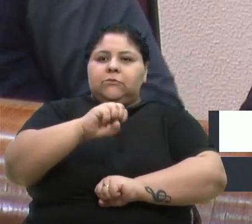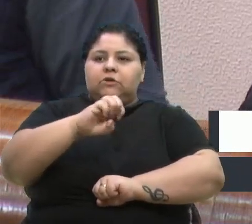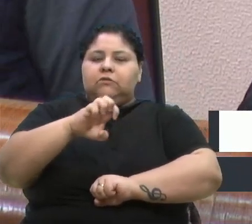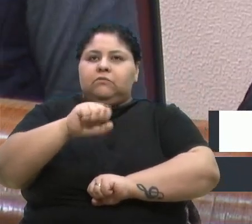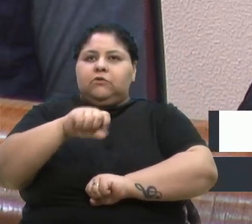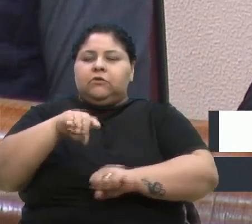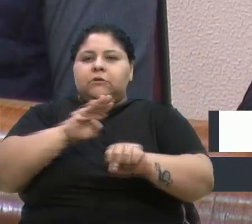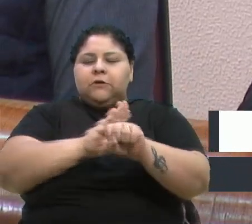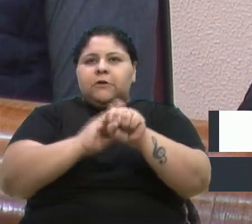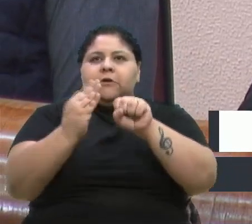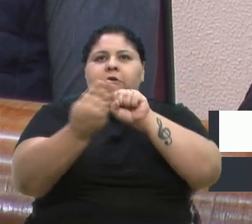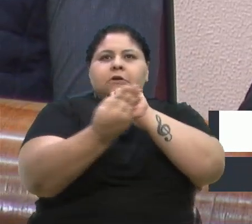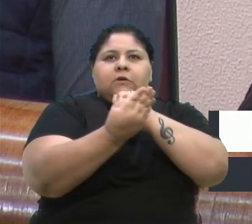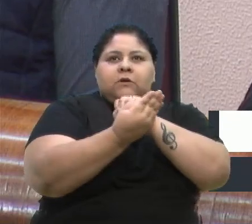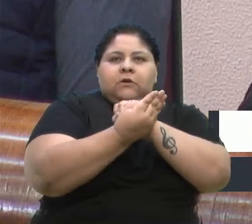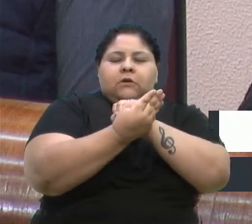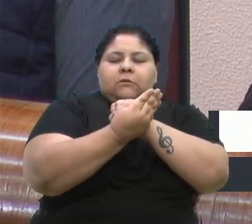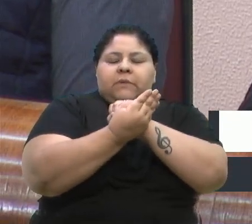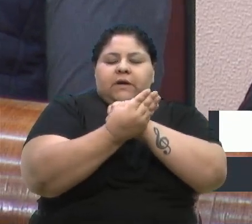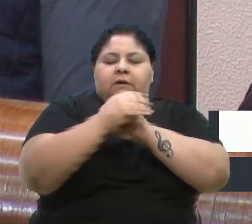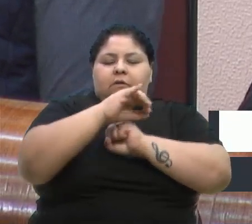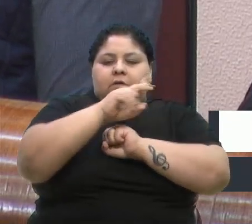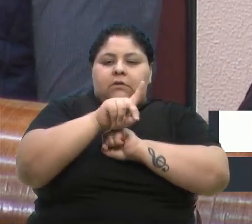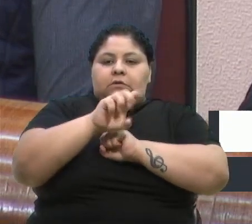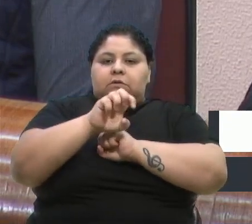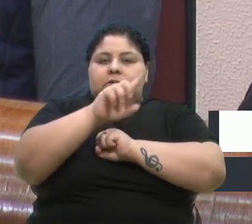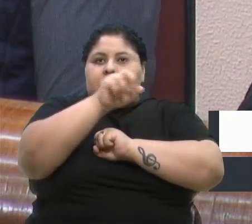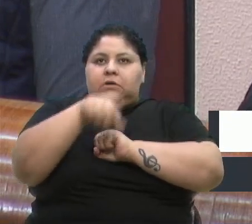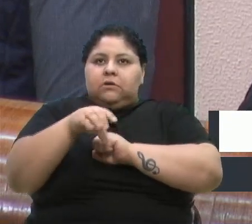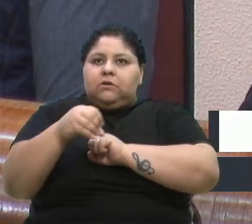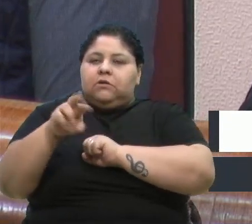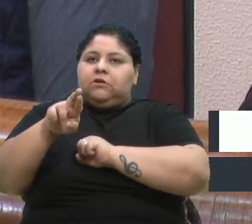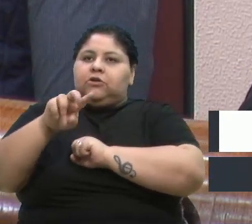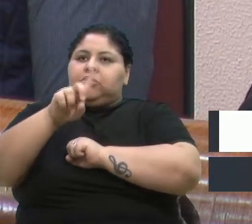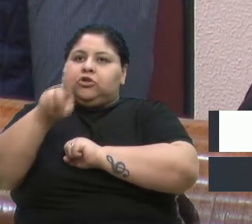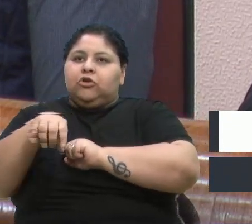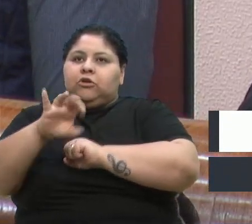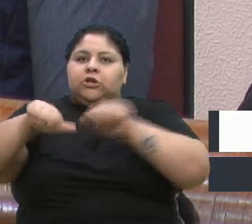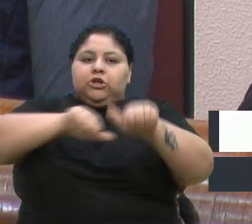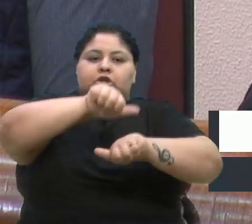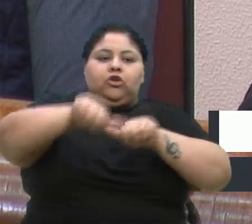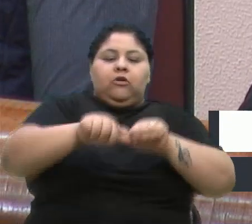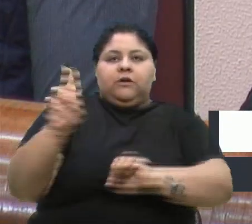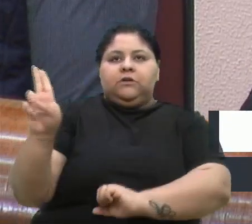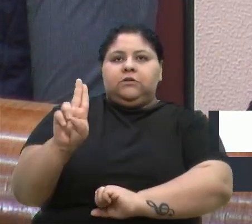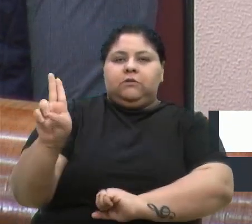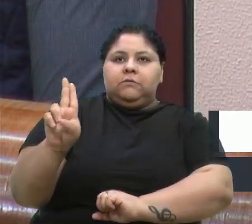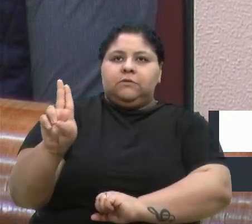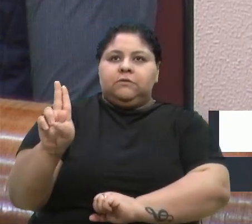o nome de rua Luiz Didio Bonato. Relator, vereador